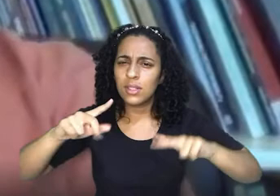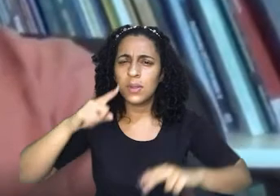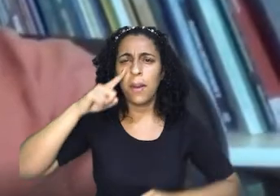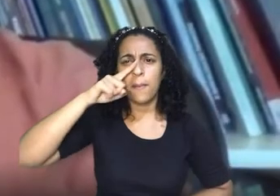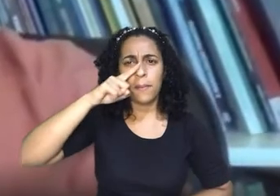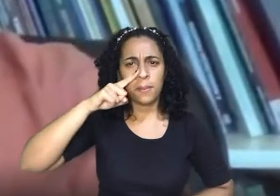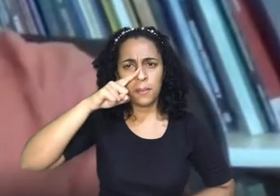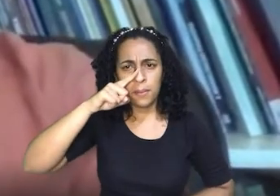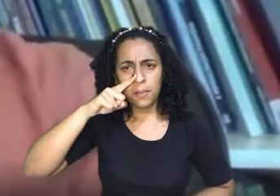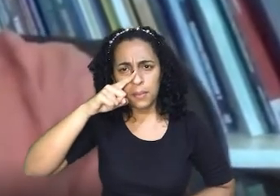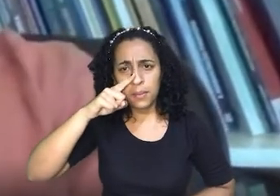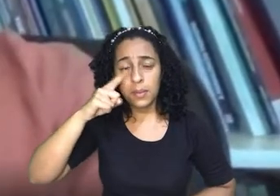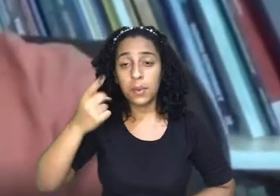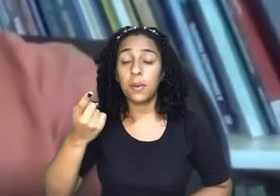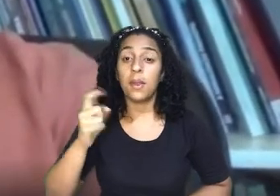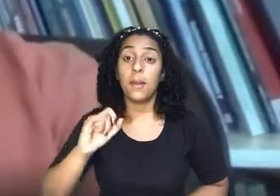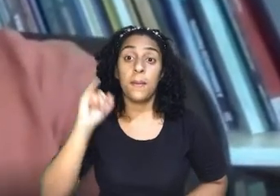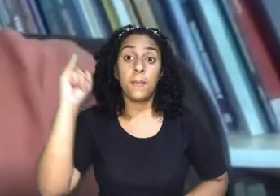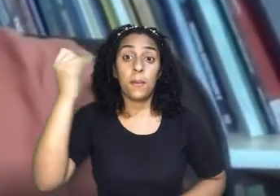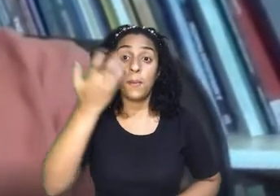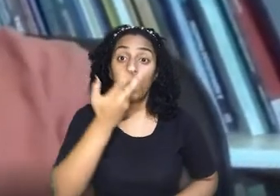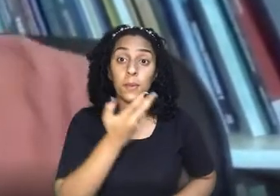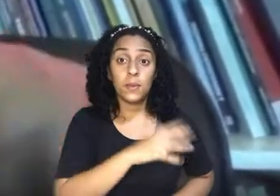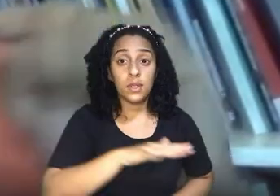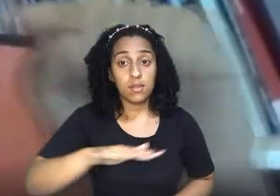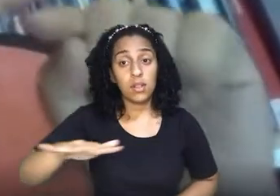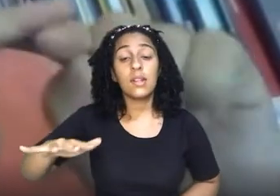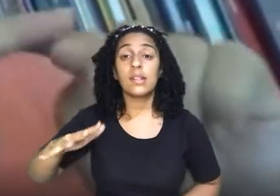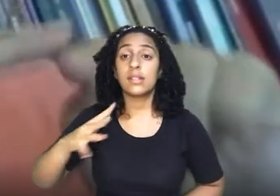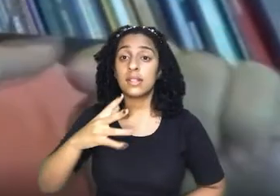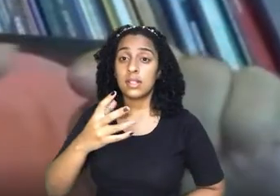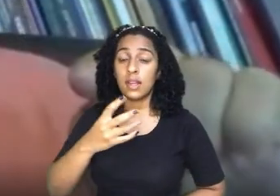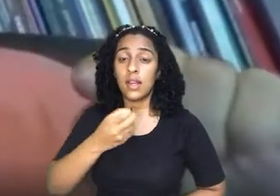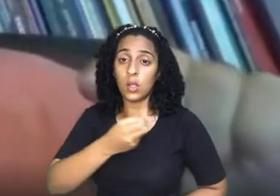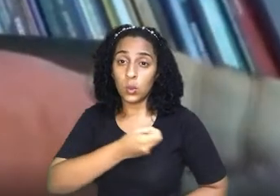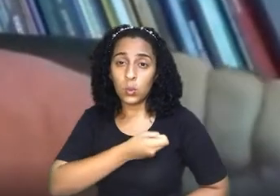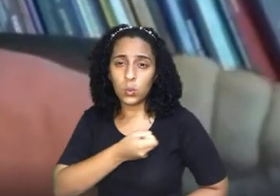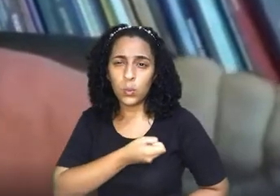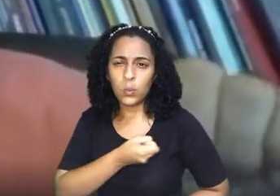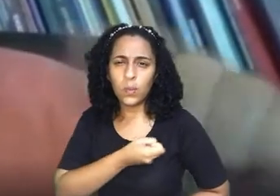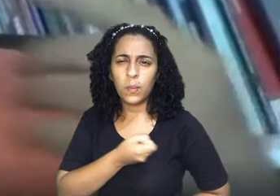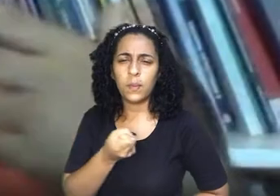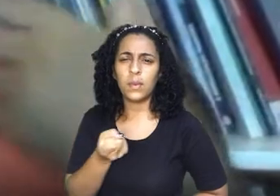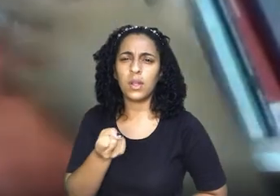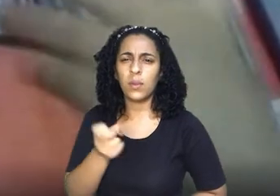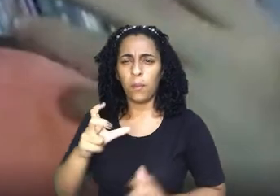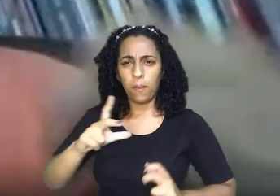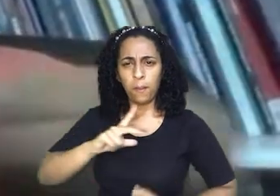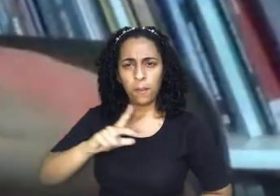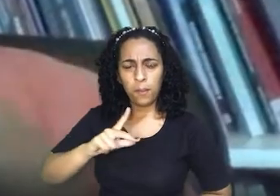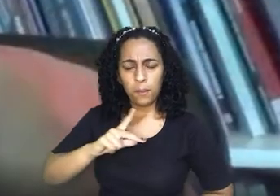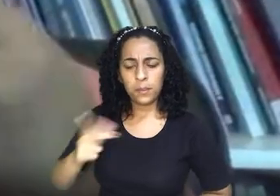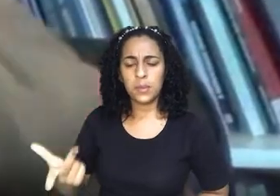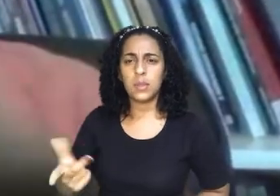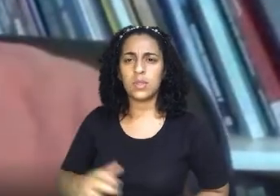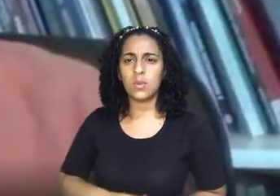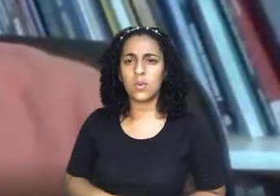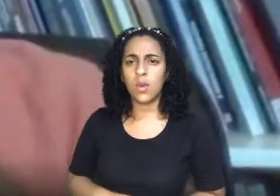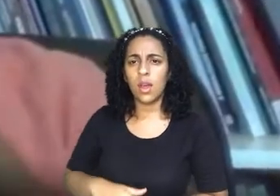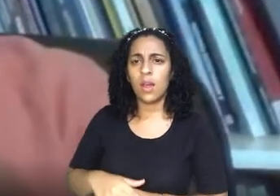Principalmente quando você extrair dados de criança eles acompanham a evolução do as